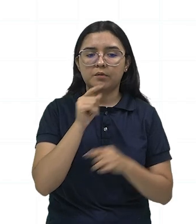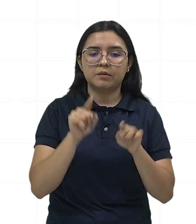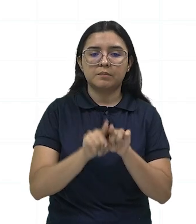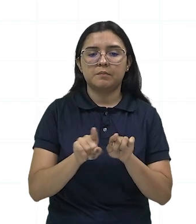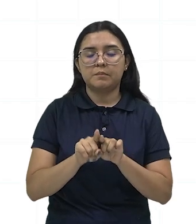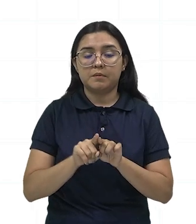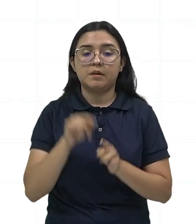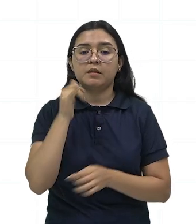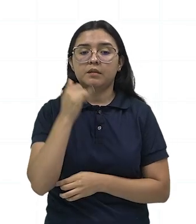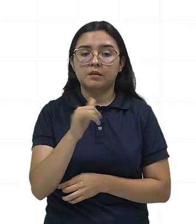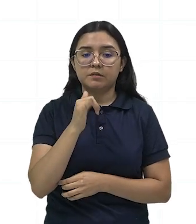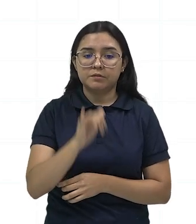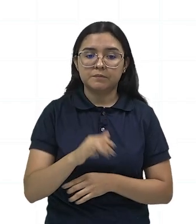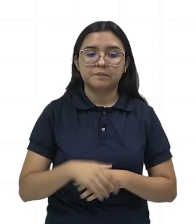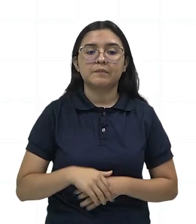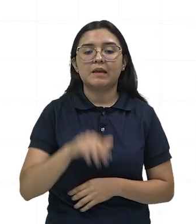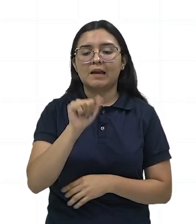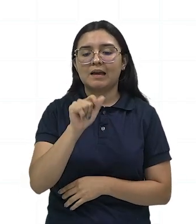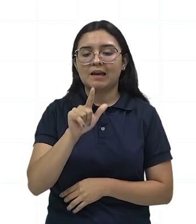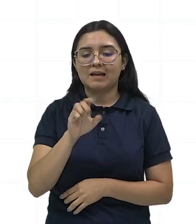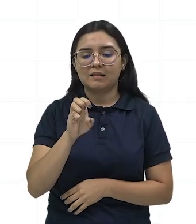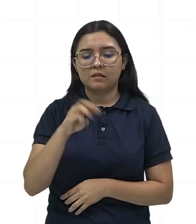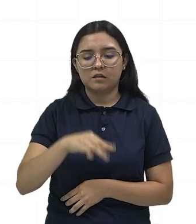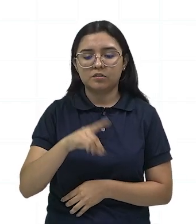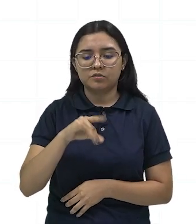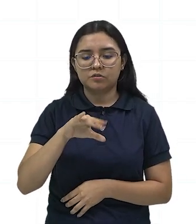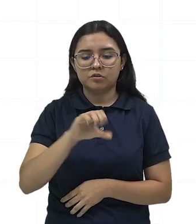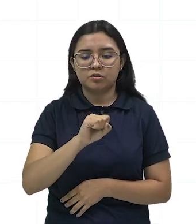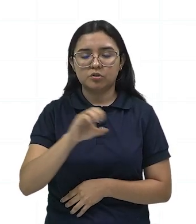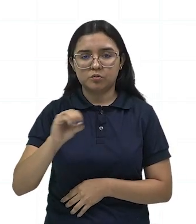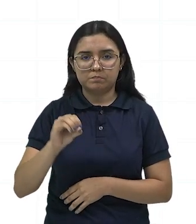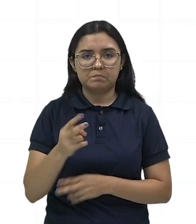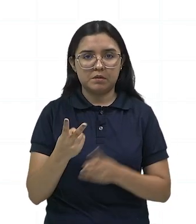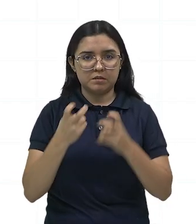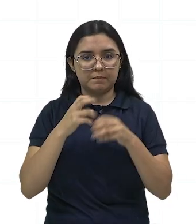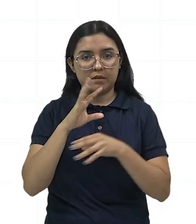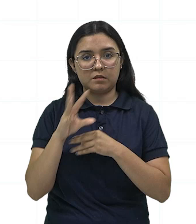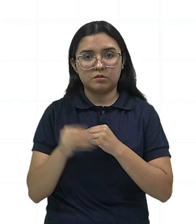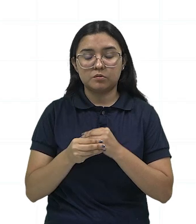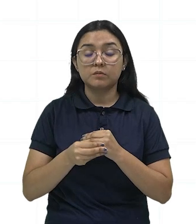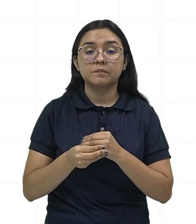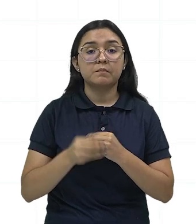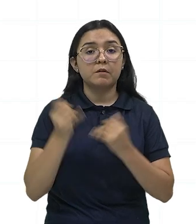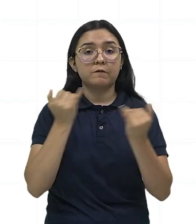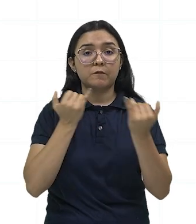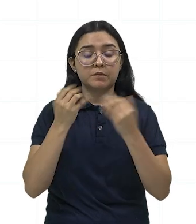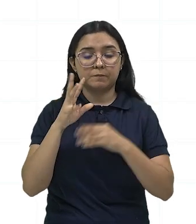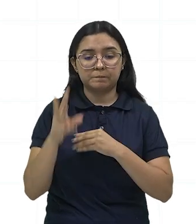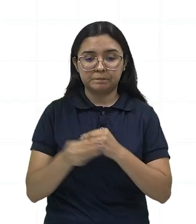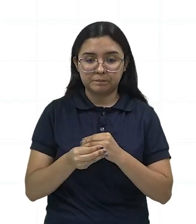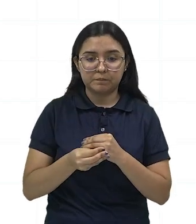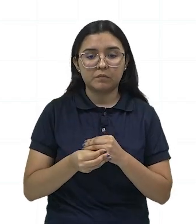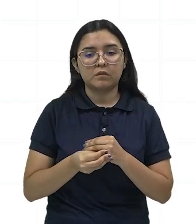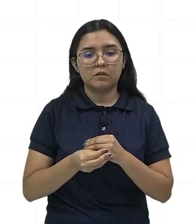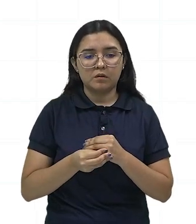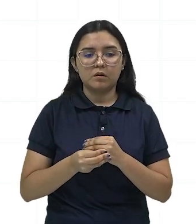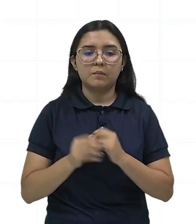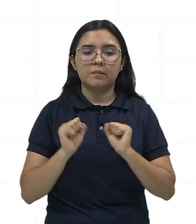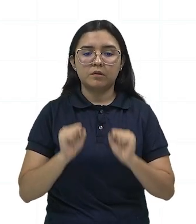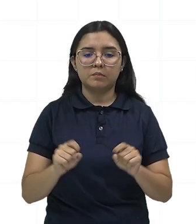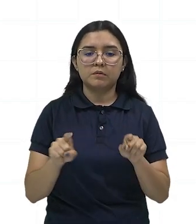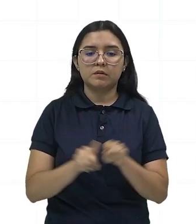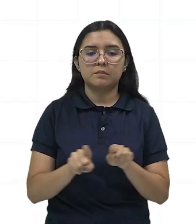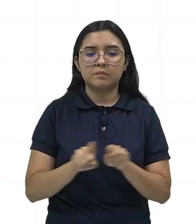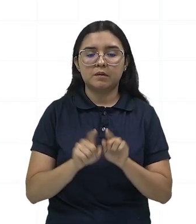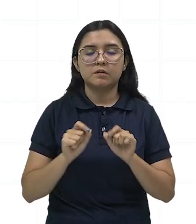e energia. Além disso, olha como eu estou adicionando, por isso adição, uma informação. Além disso,